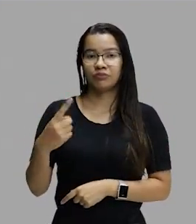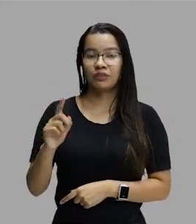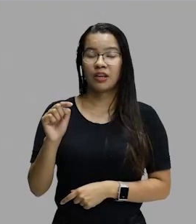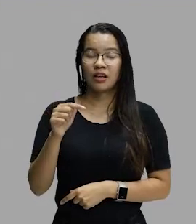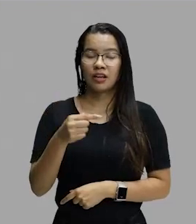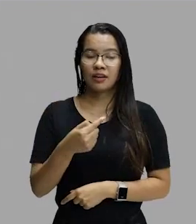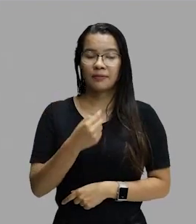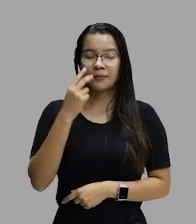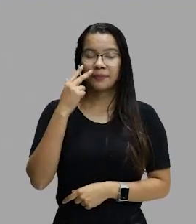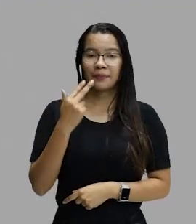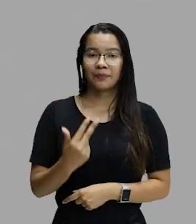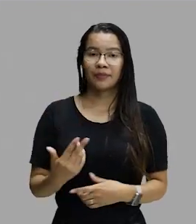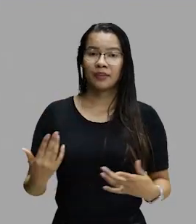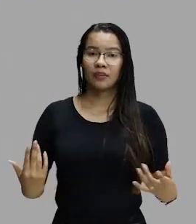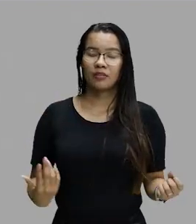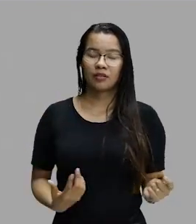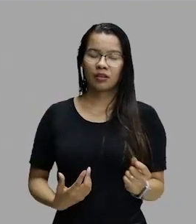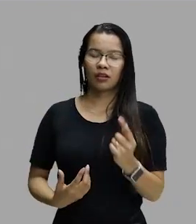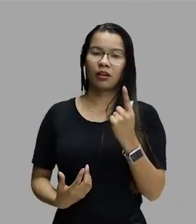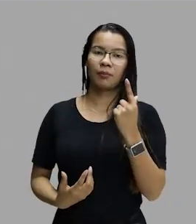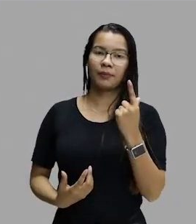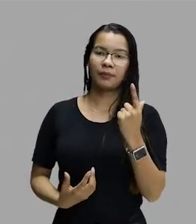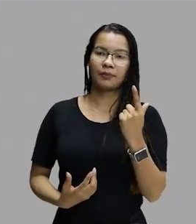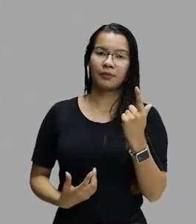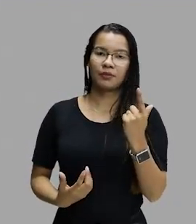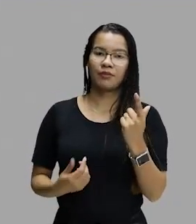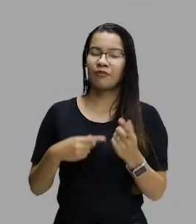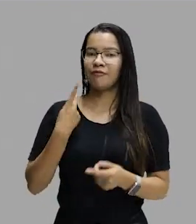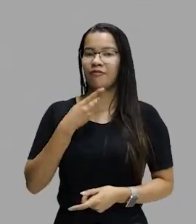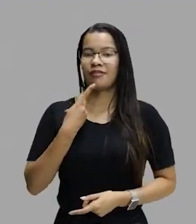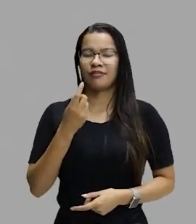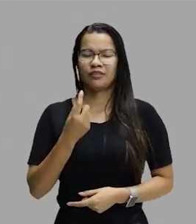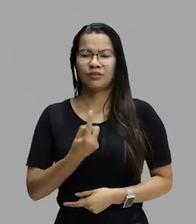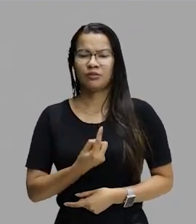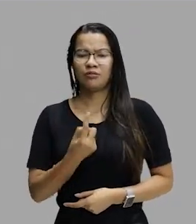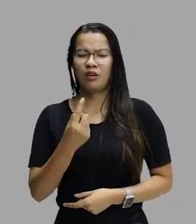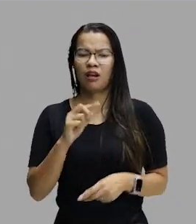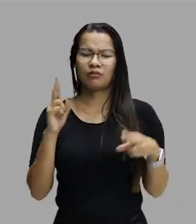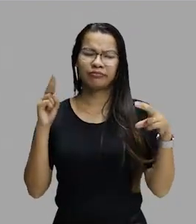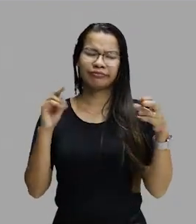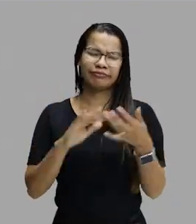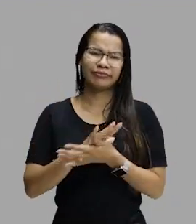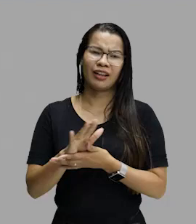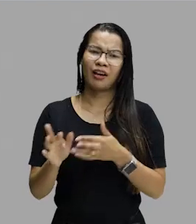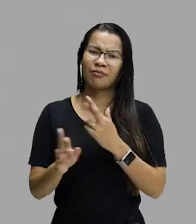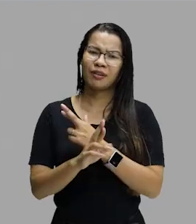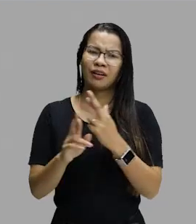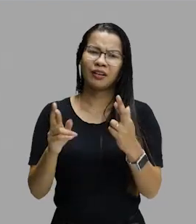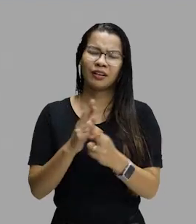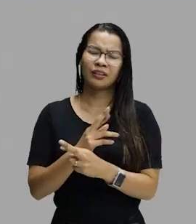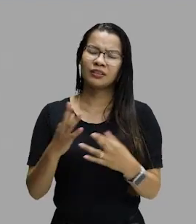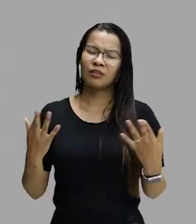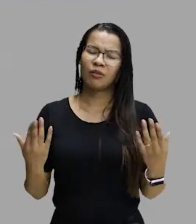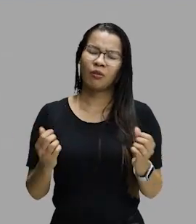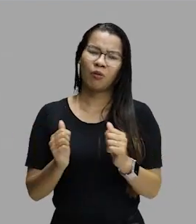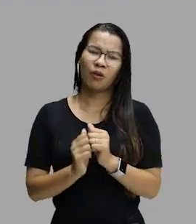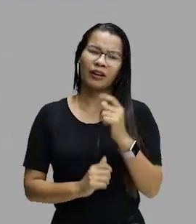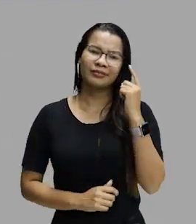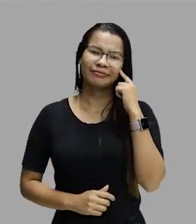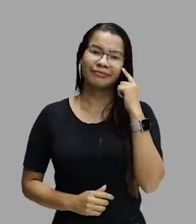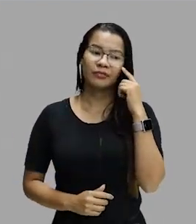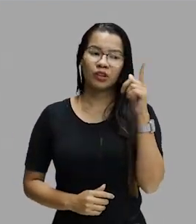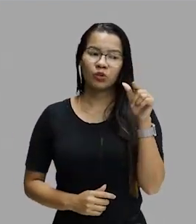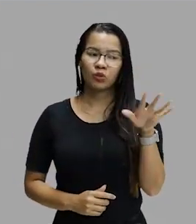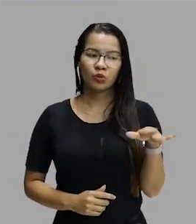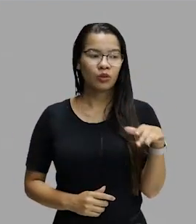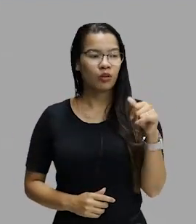de repente, eu falo de um assunto que não tem nada a ver com essa ideia. Ei, rapaz, olha só